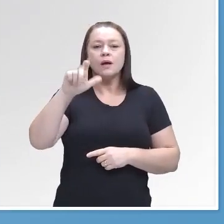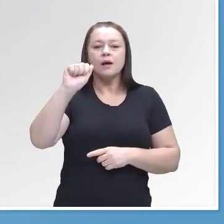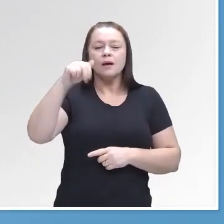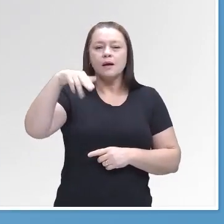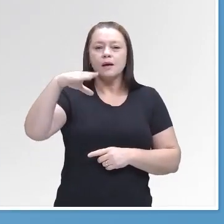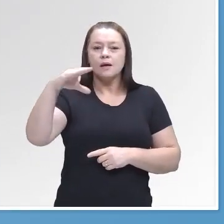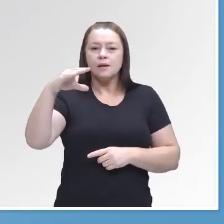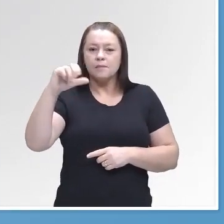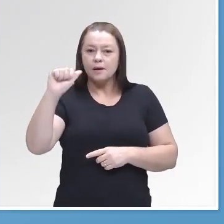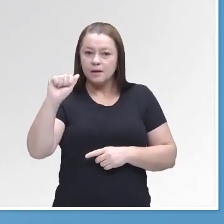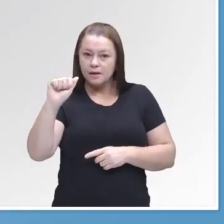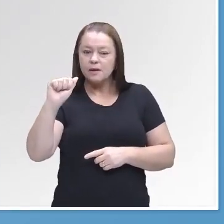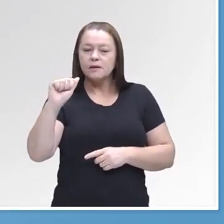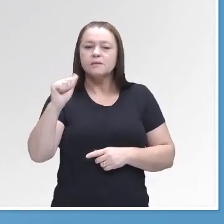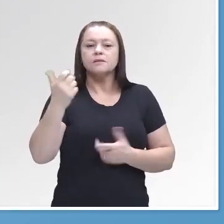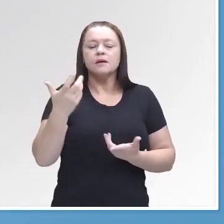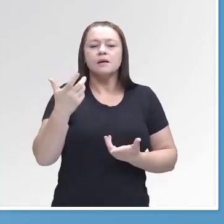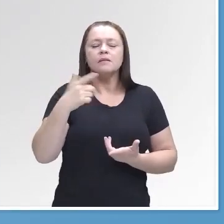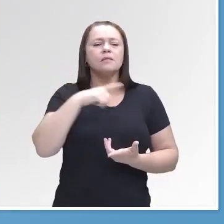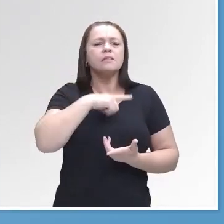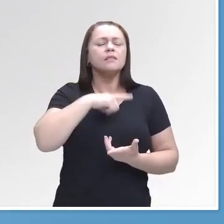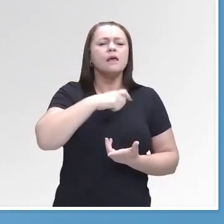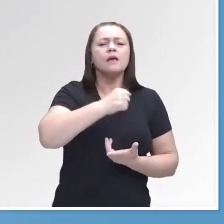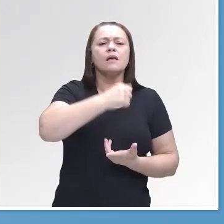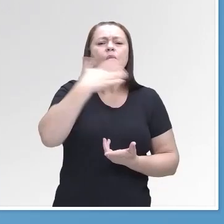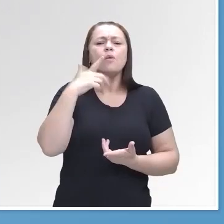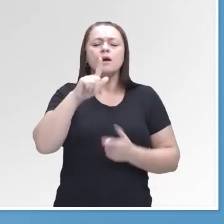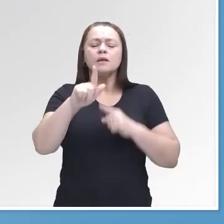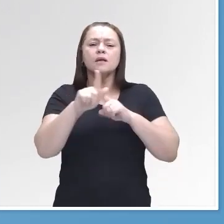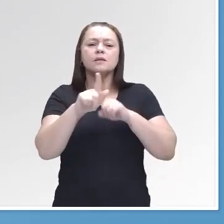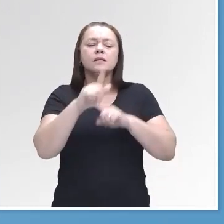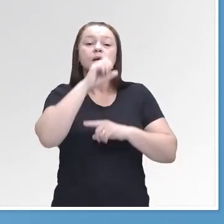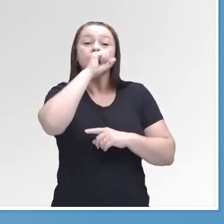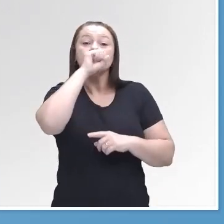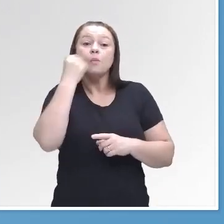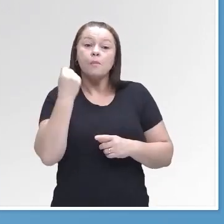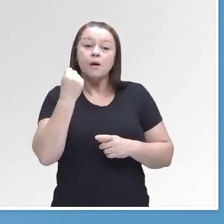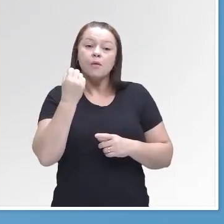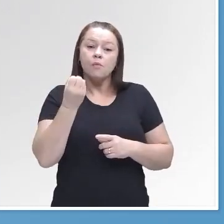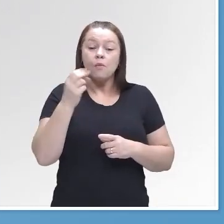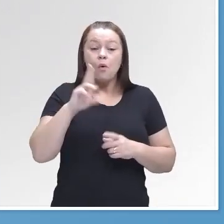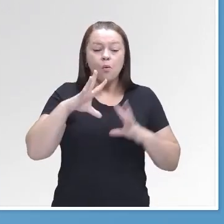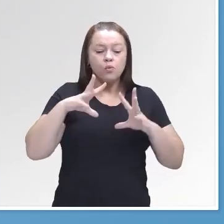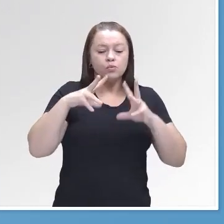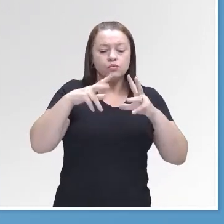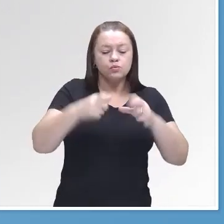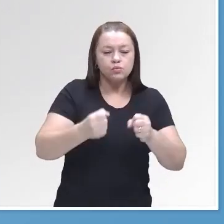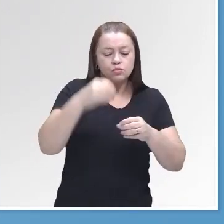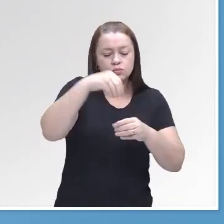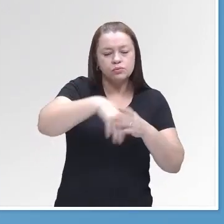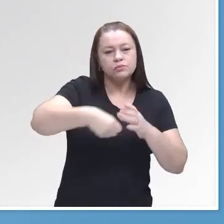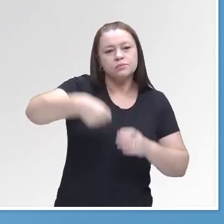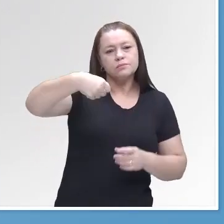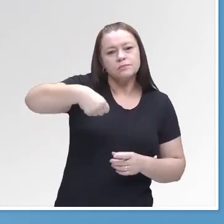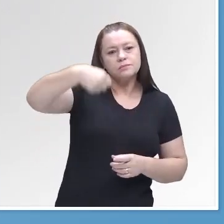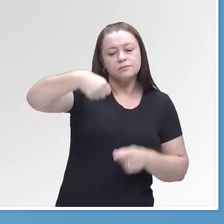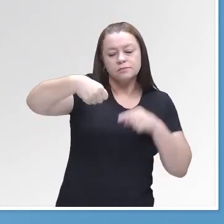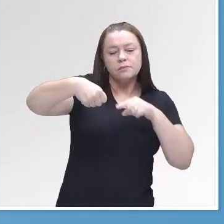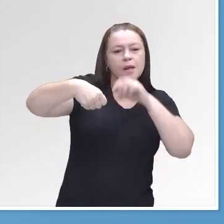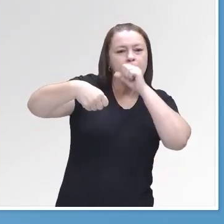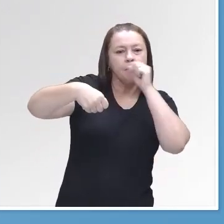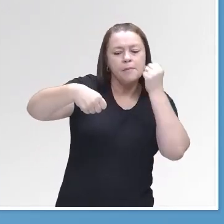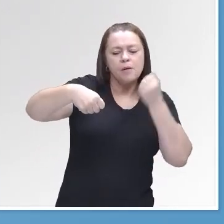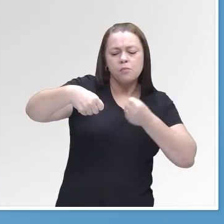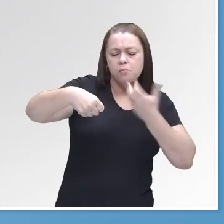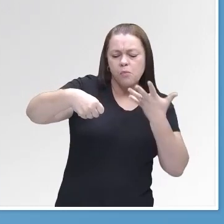tem cada pão ou todos os pães que estão na sacola. Então nós precisamos sim medir para efetuar o